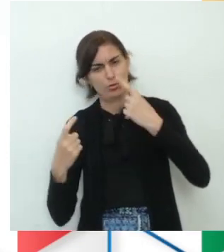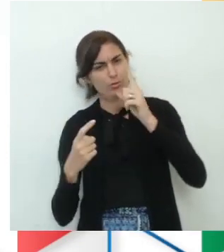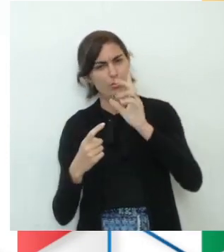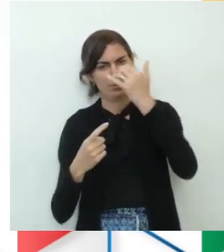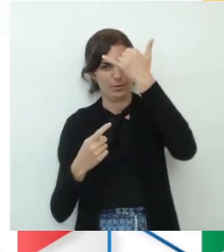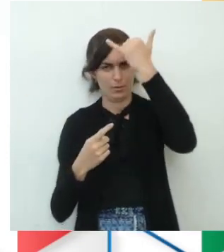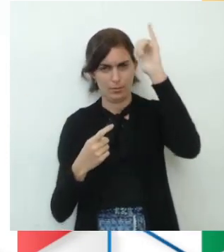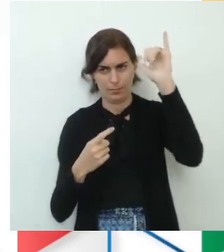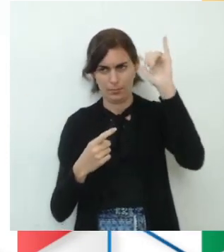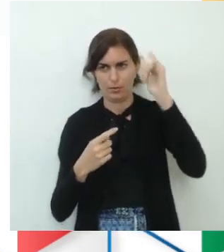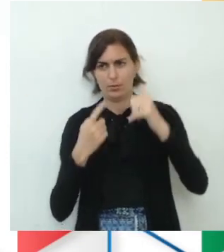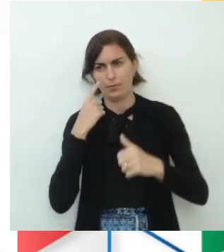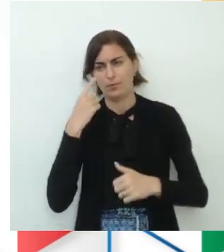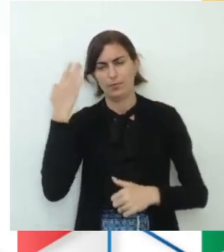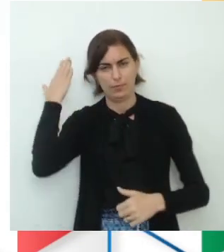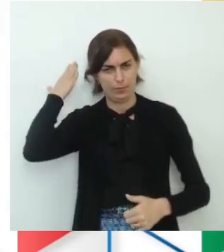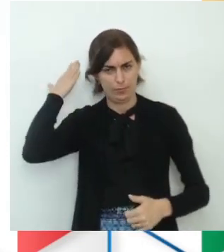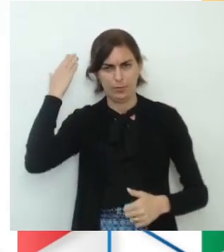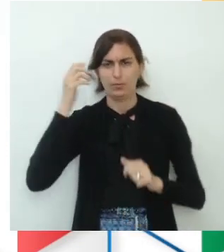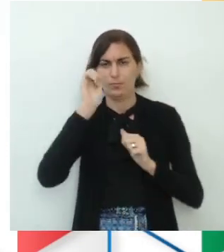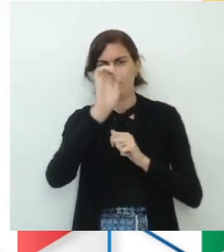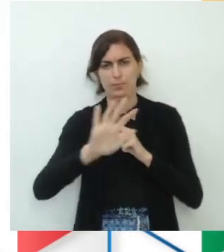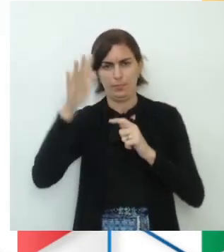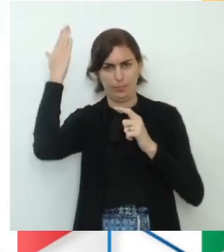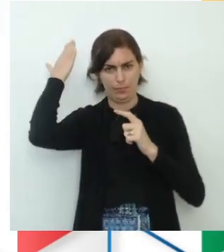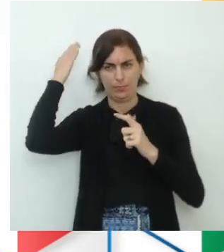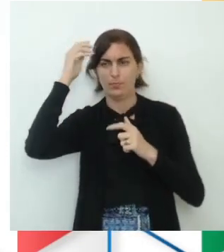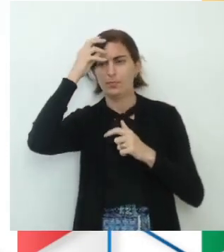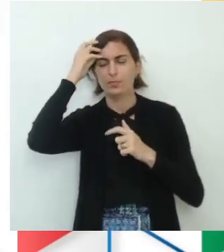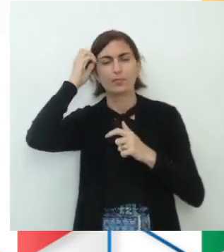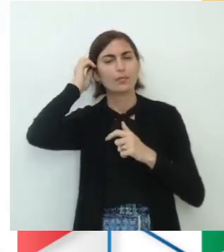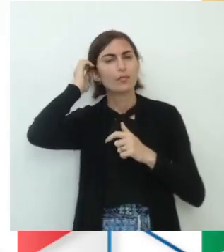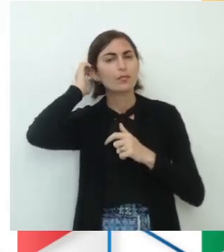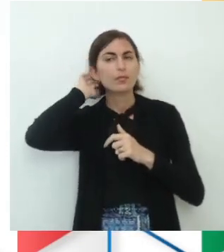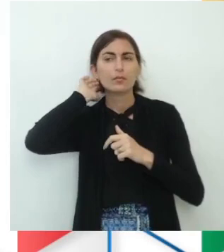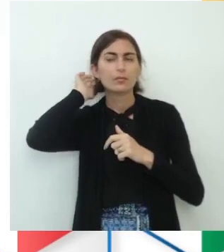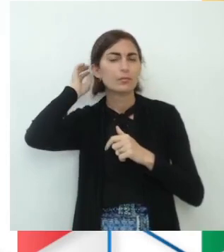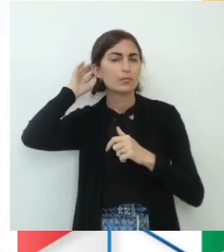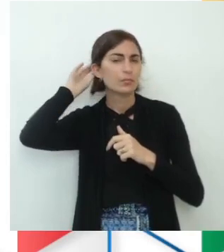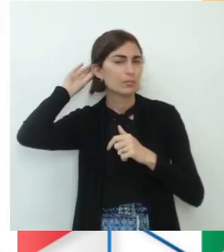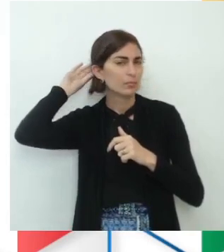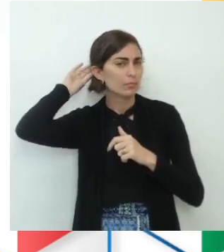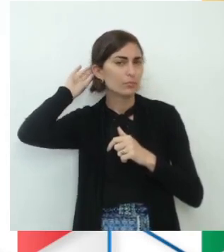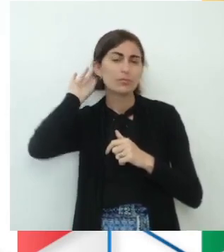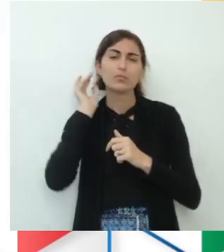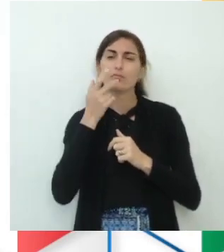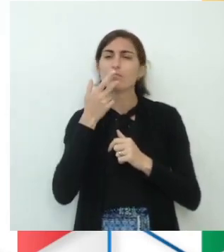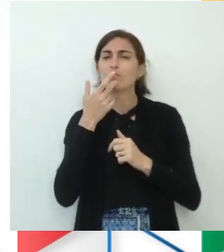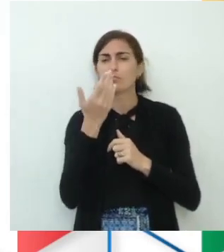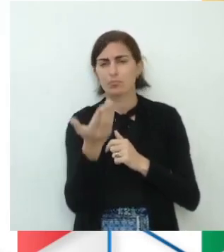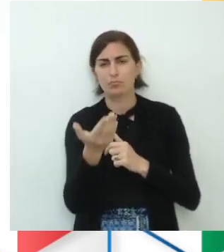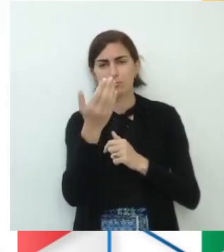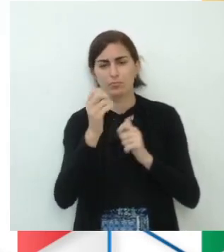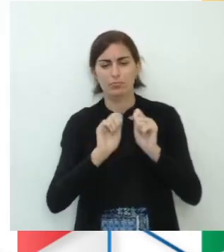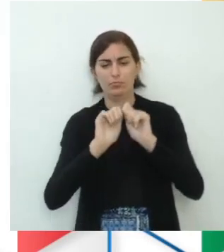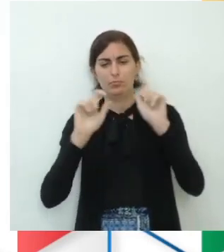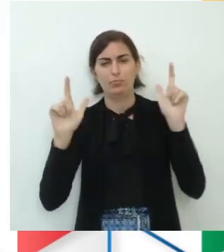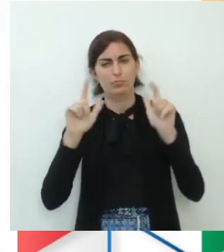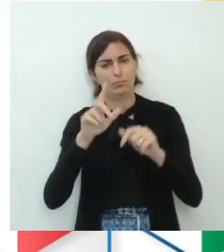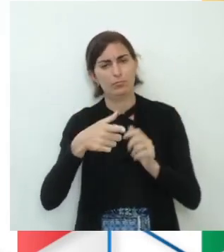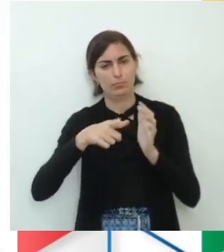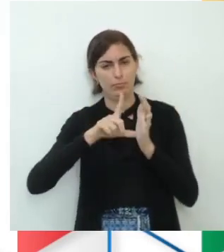y. Tá claro? Vem comigo agora que eu vou te mostrar. E essa aí é a reta que a gente estava falando aí no slide anterior, tá